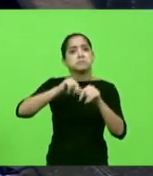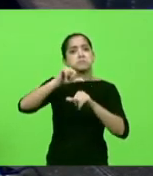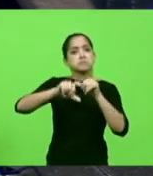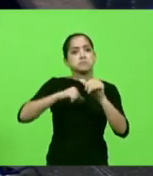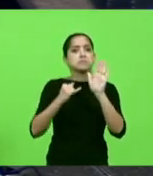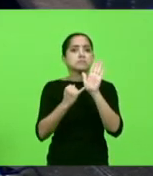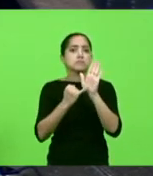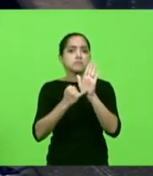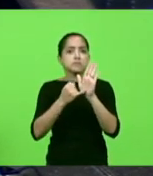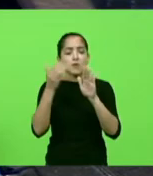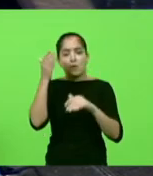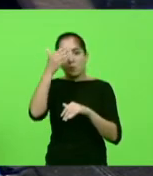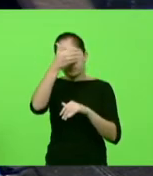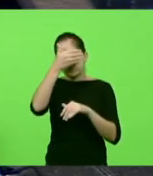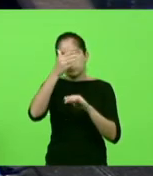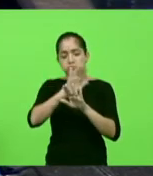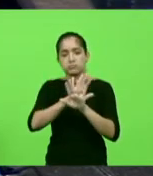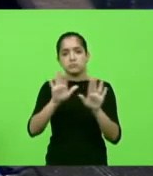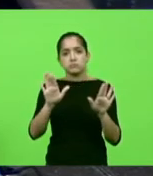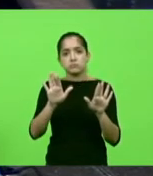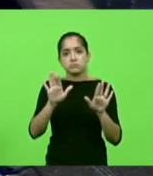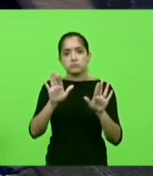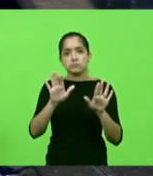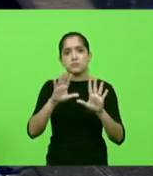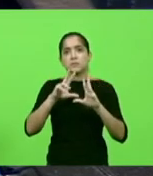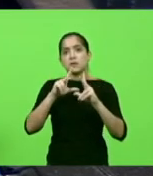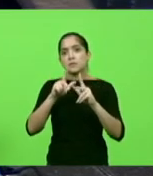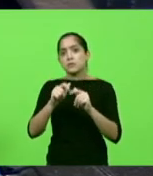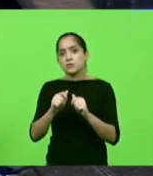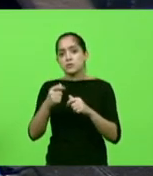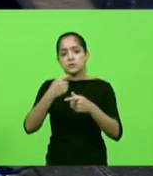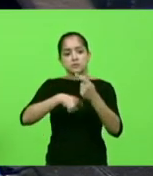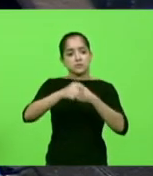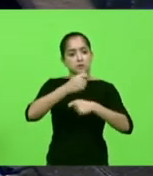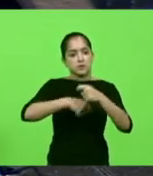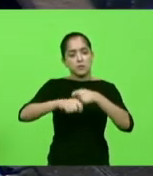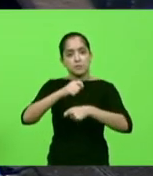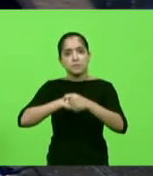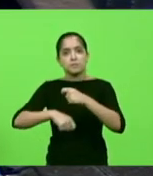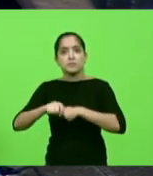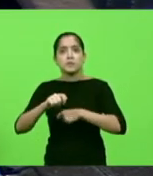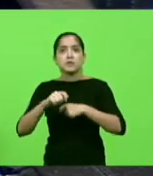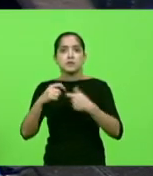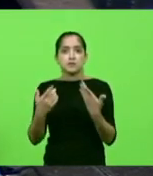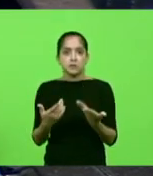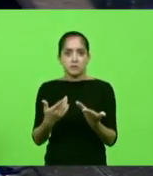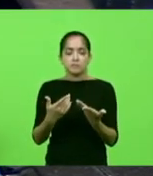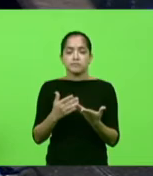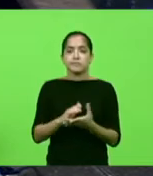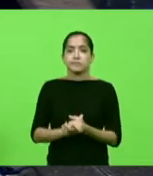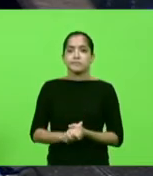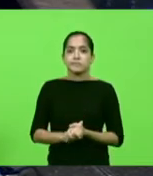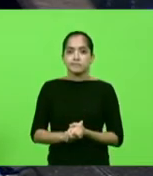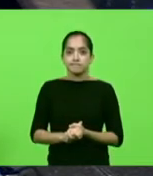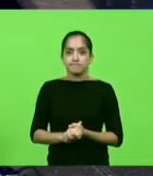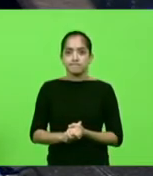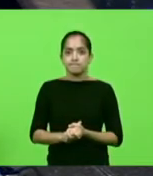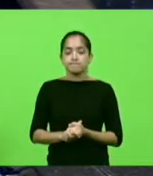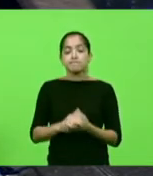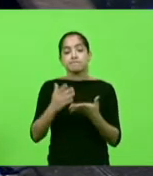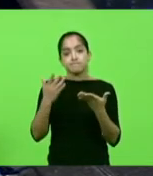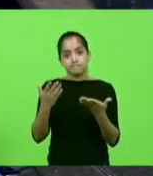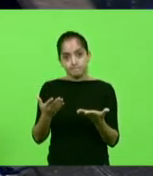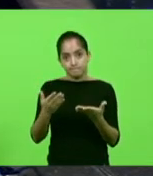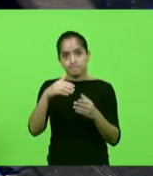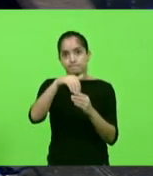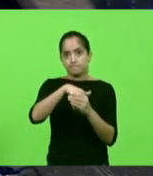tributária e fechar os olhos para todas as irracionalidades econômicas que condenam o Brasil desde sempre. E, claro,